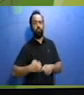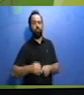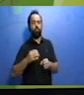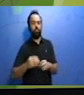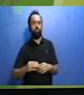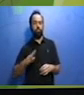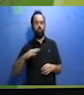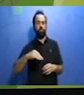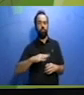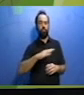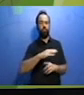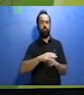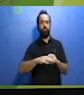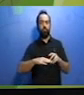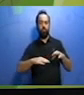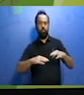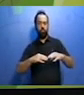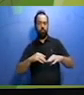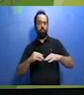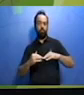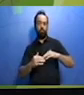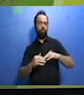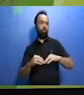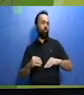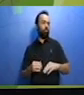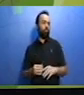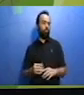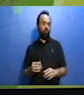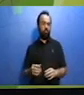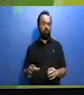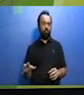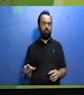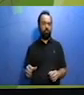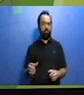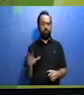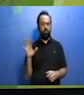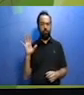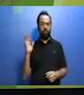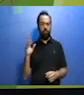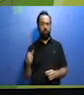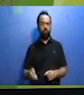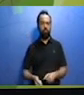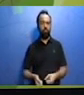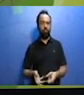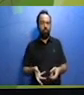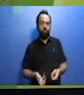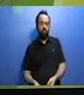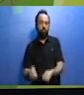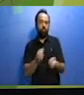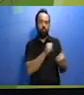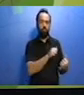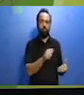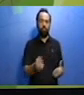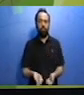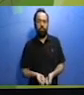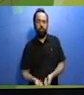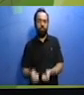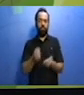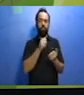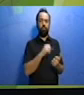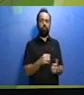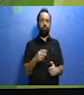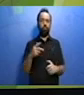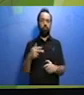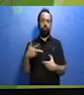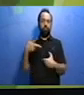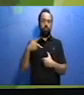por meio de técnicas apropriadas. Aqui eles estão fazendo a limpeza manual, retirando o petróleo que ficou acumulado